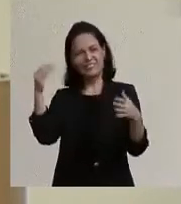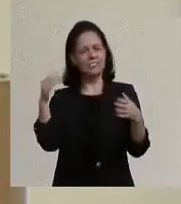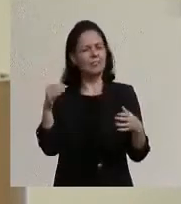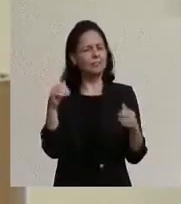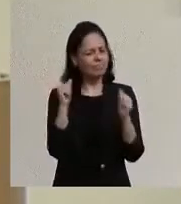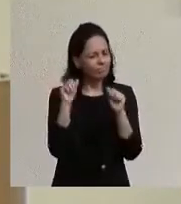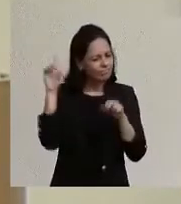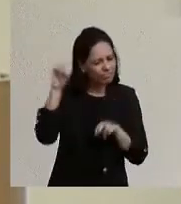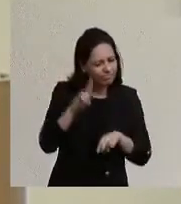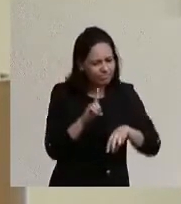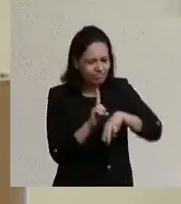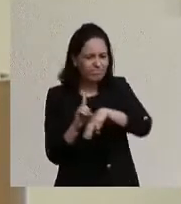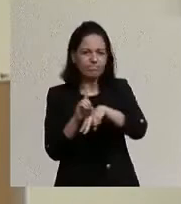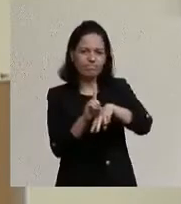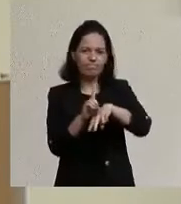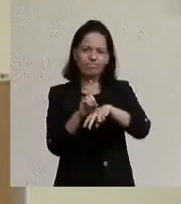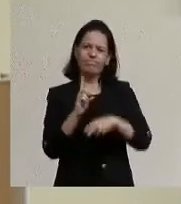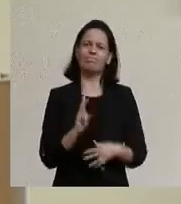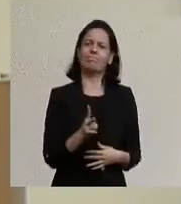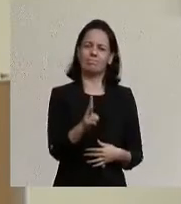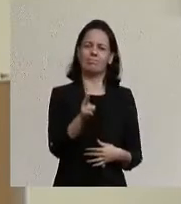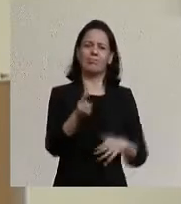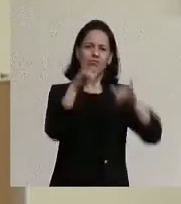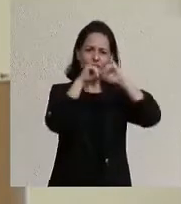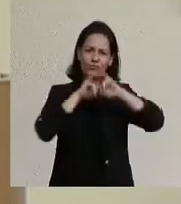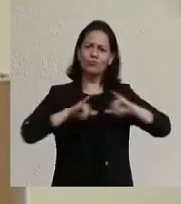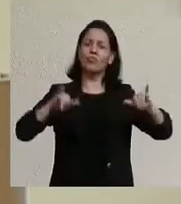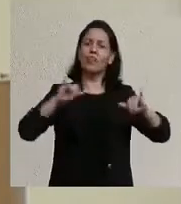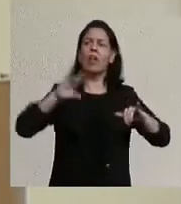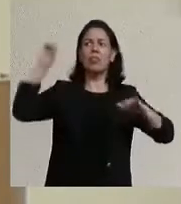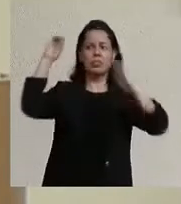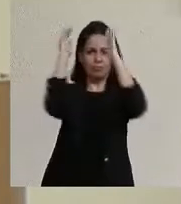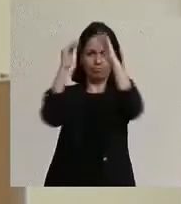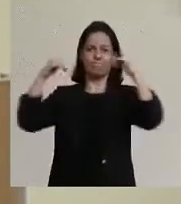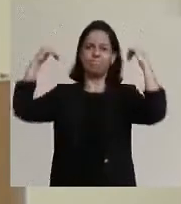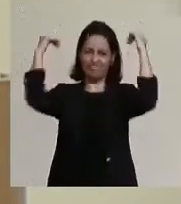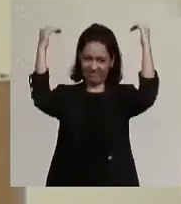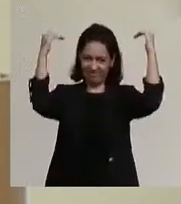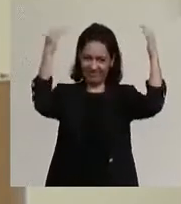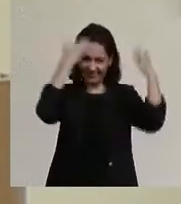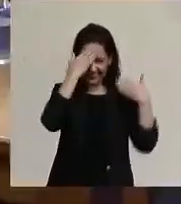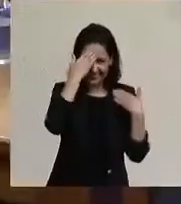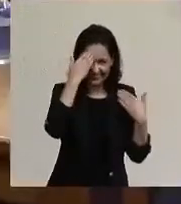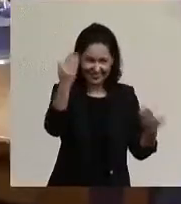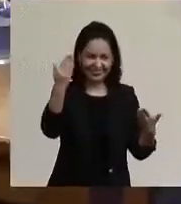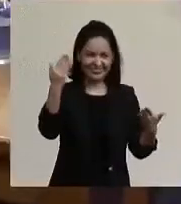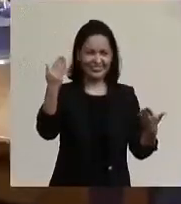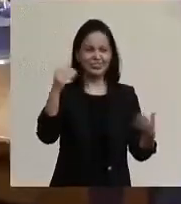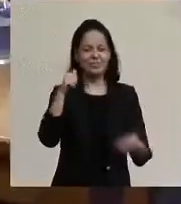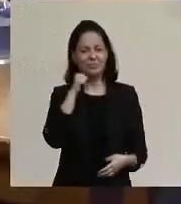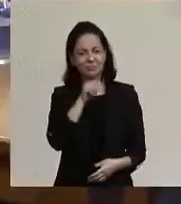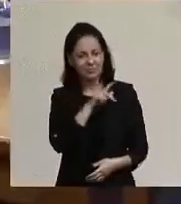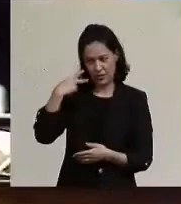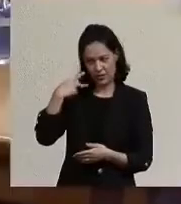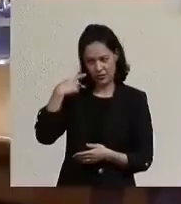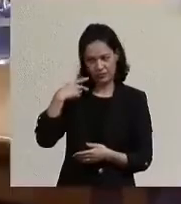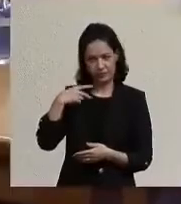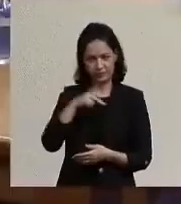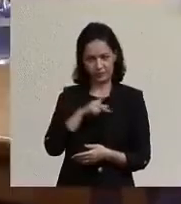conosco todo tempo e dizer que Deus acima de tudo obrigada obrigada Presidente